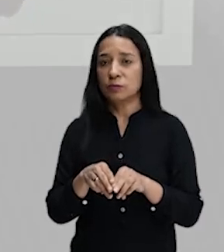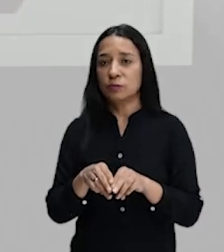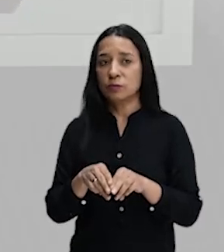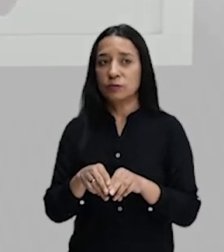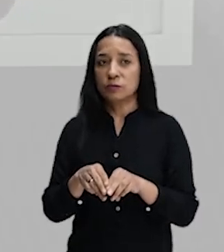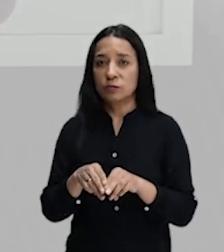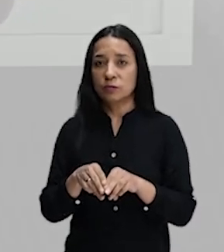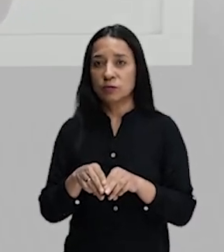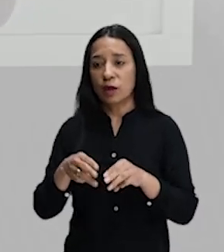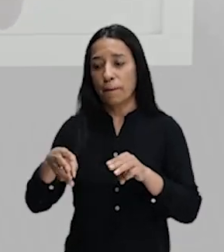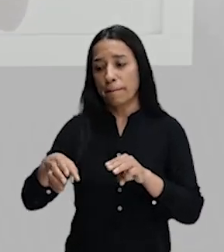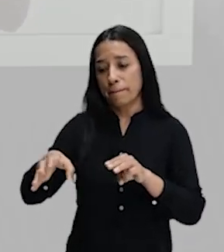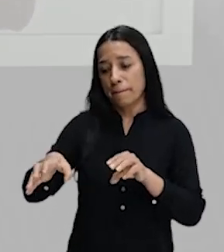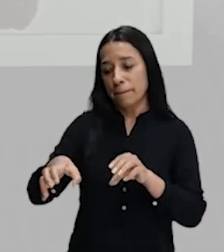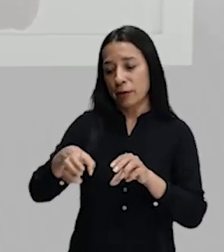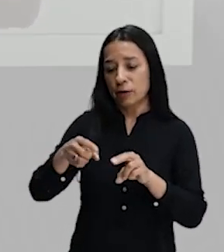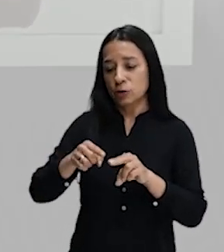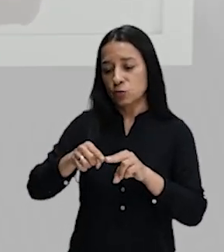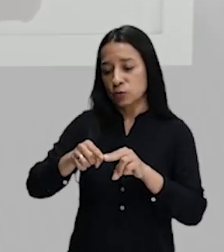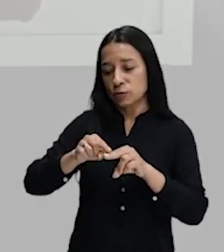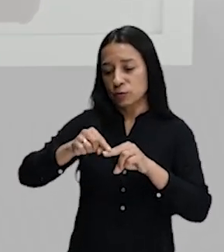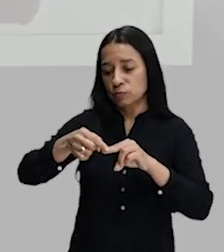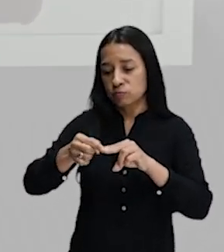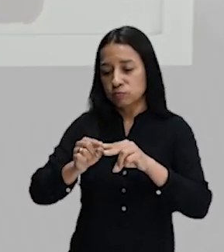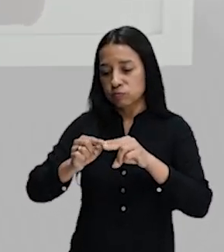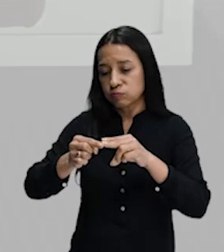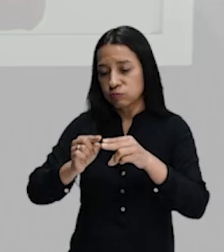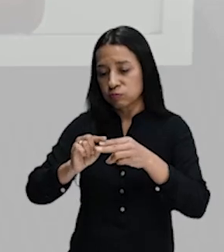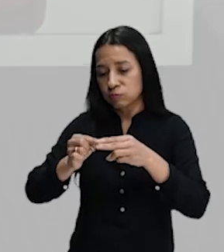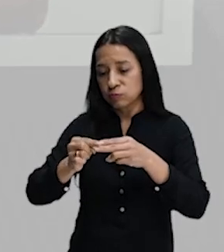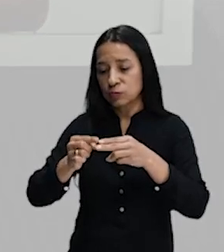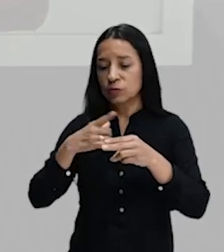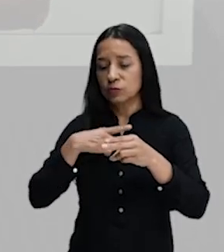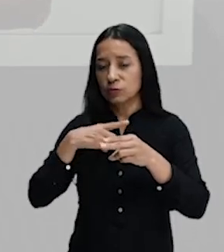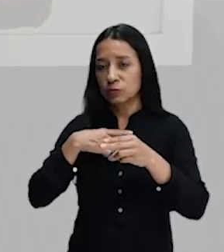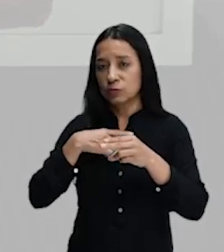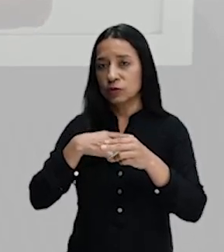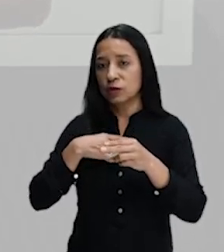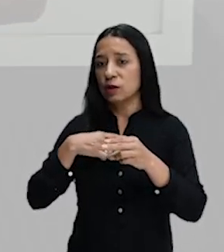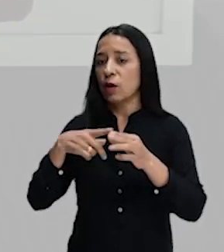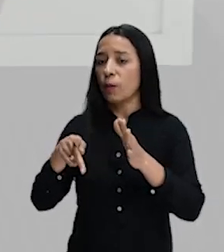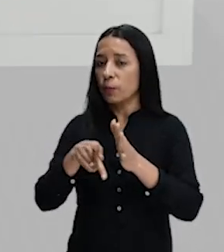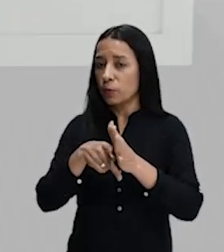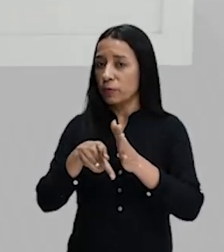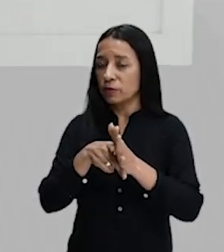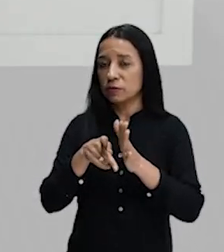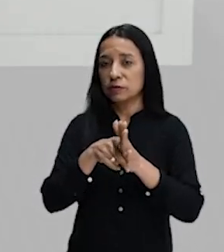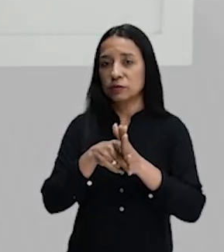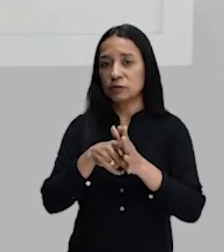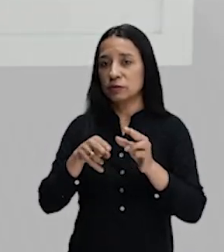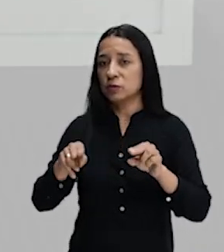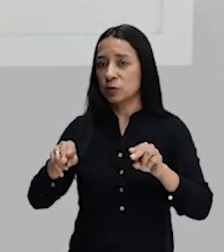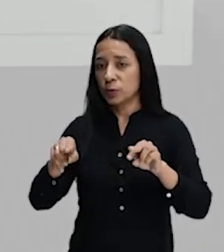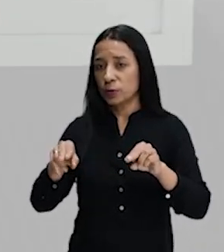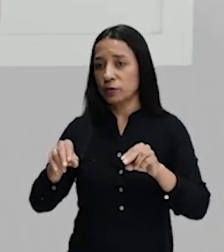seja, pega-se um ímã e passa por eles. Então eles vão ganhar as mesmas propriedades dos ímãs. Tá, ok? Isso para alguns metais, para